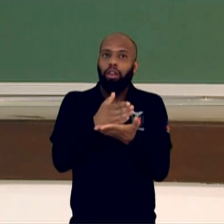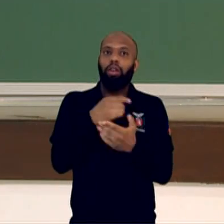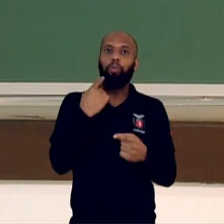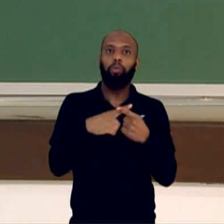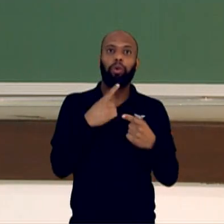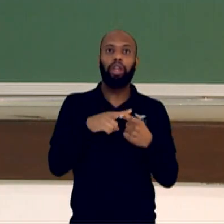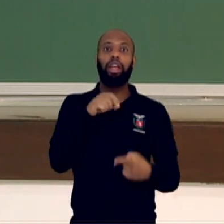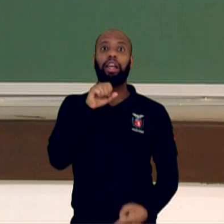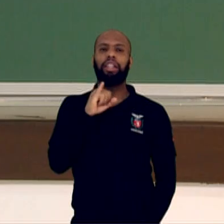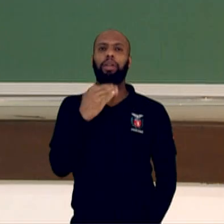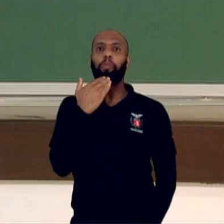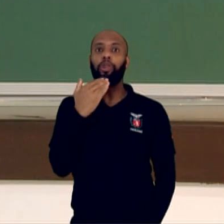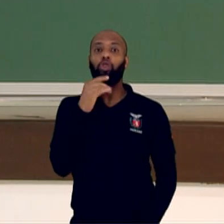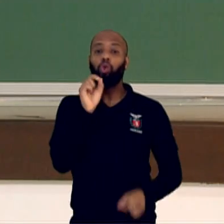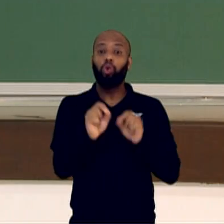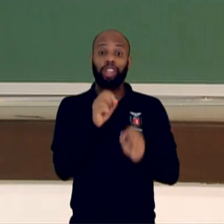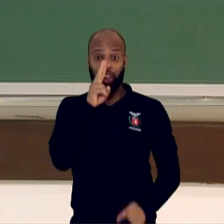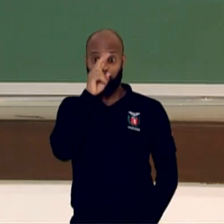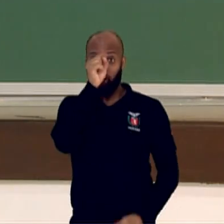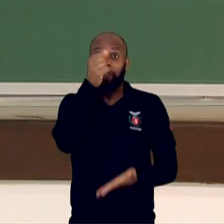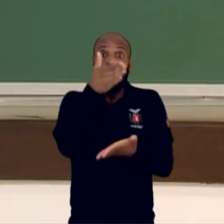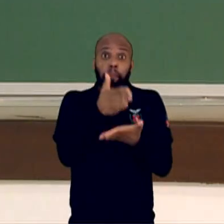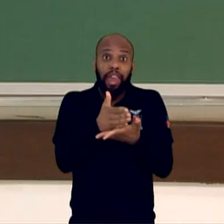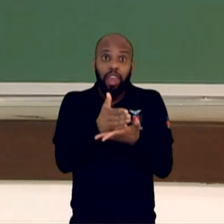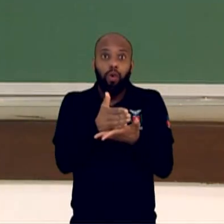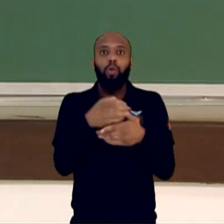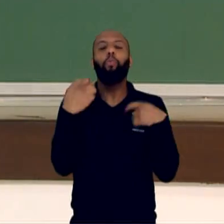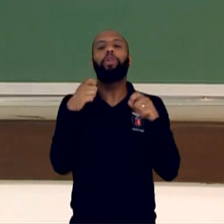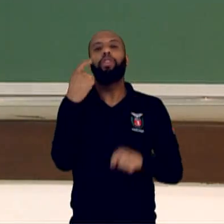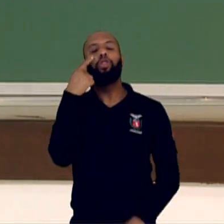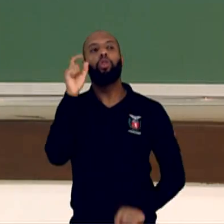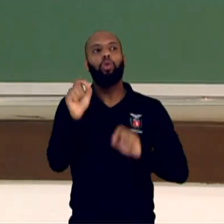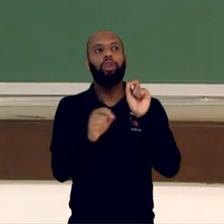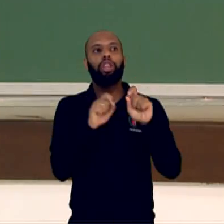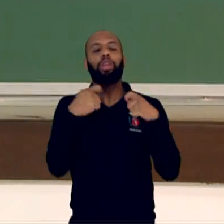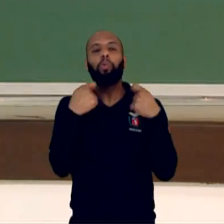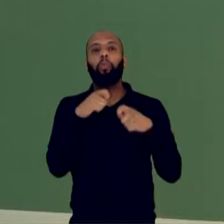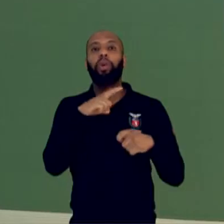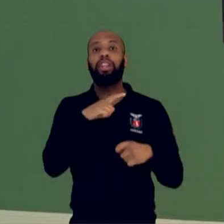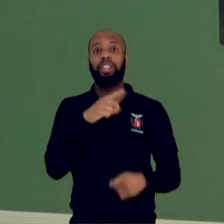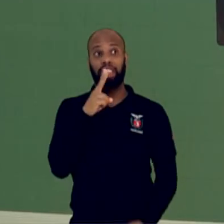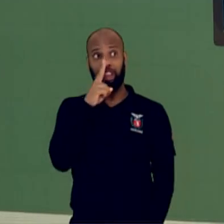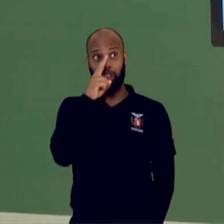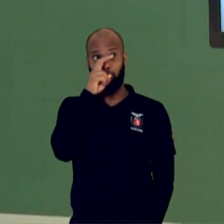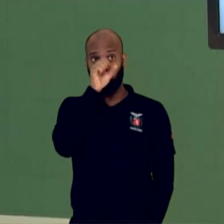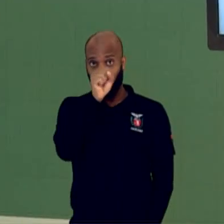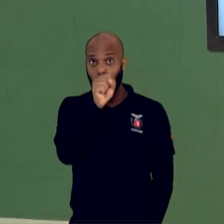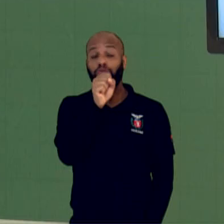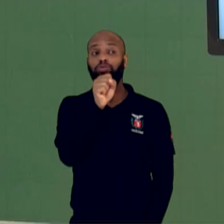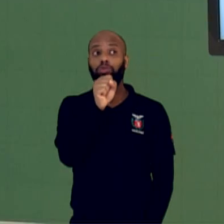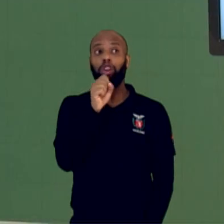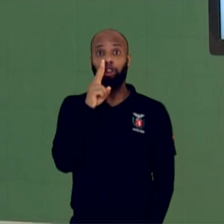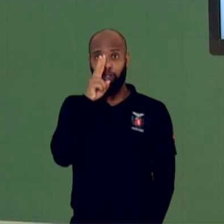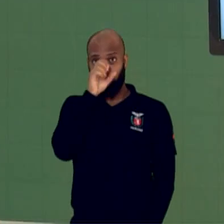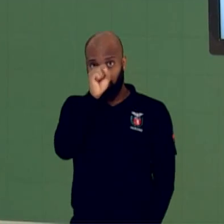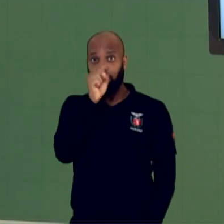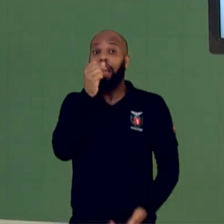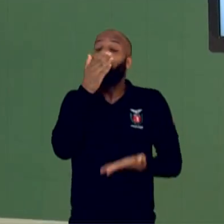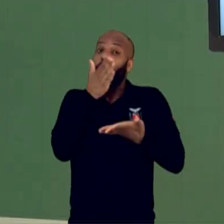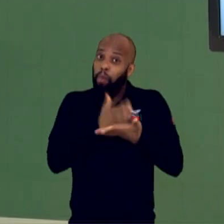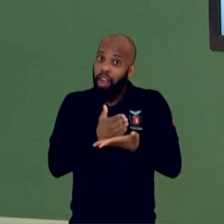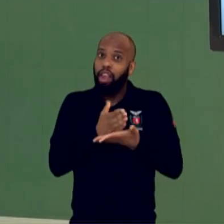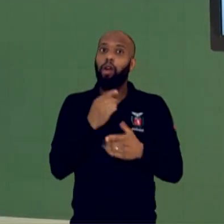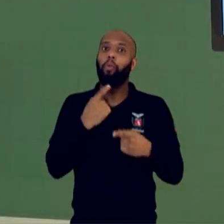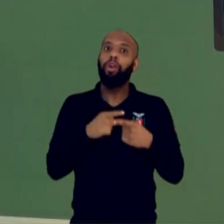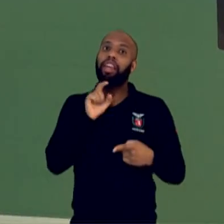a interpotente, o que, que tem que estar no meio? Tem que estar no meio aqui, gente, a força potente. Porque